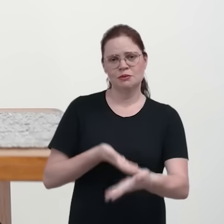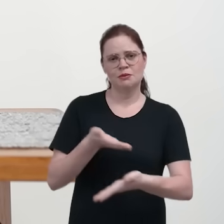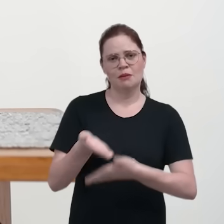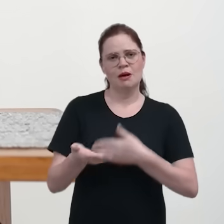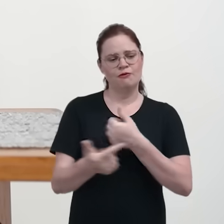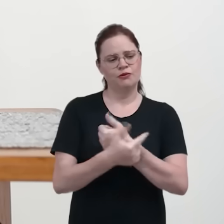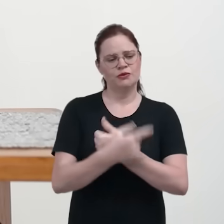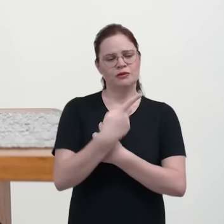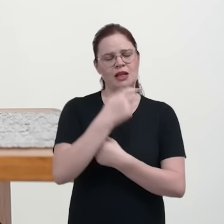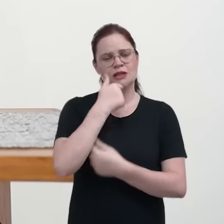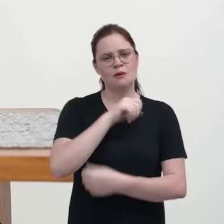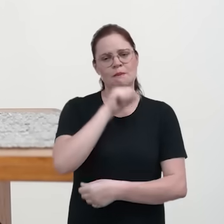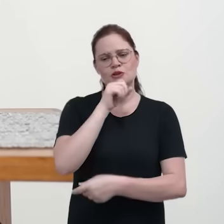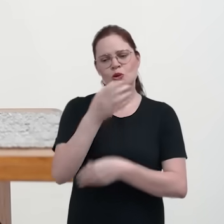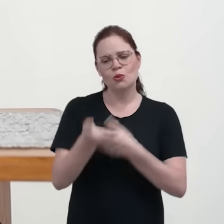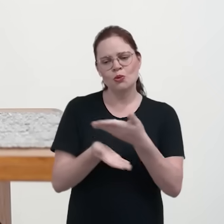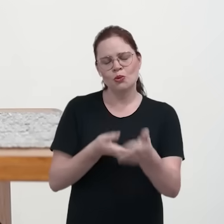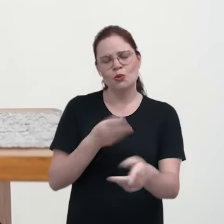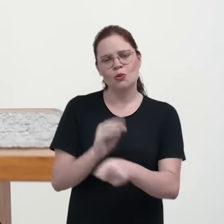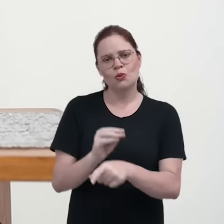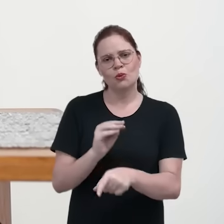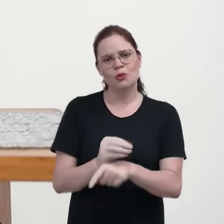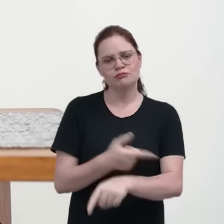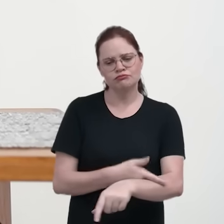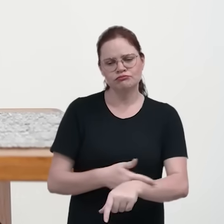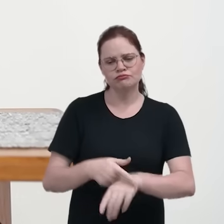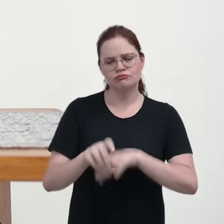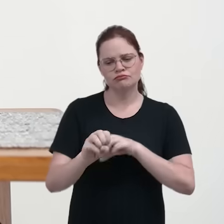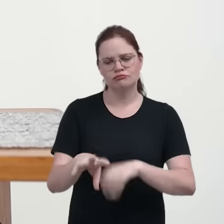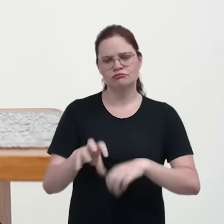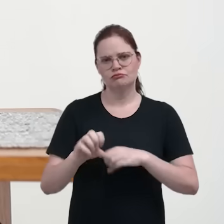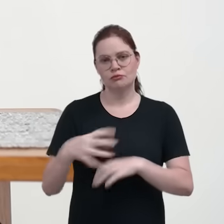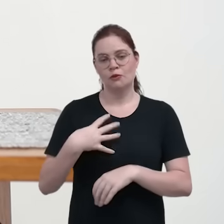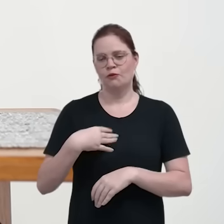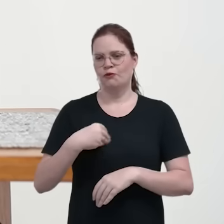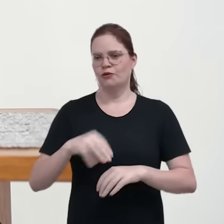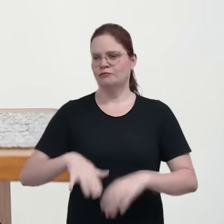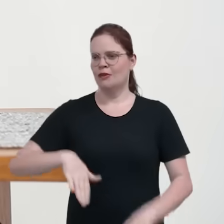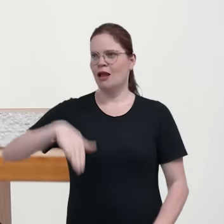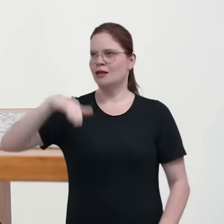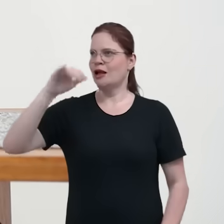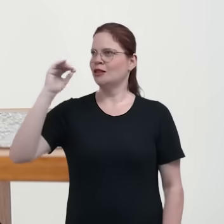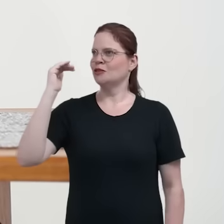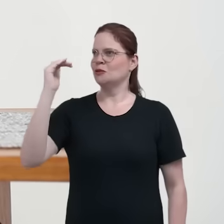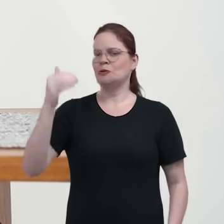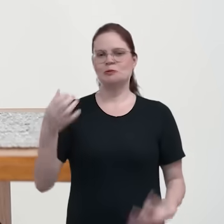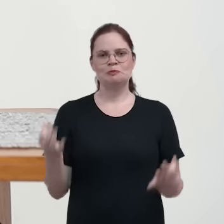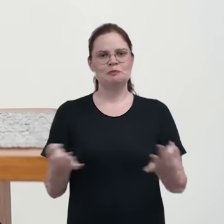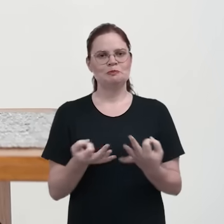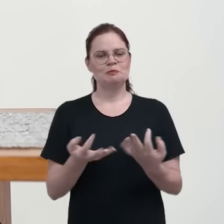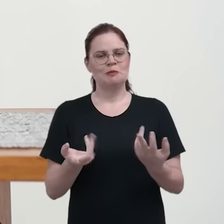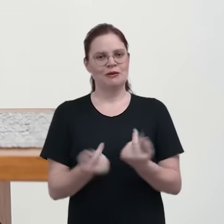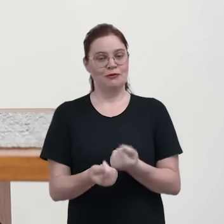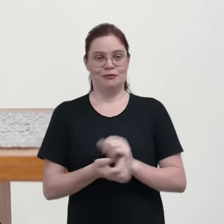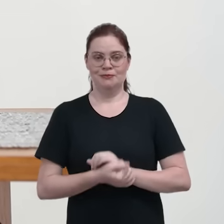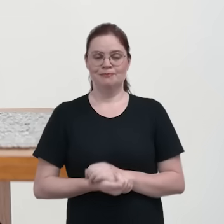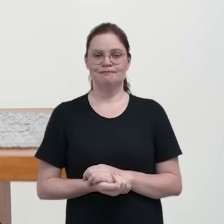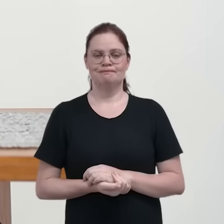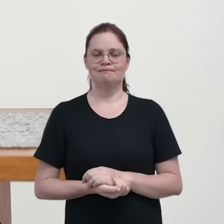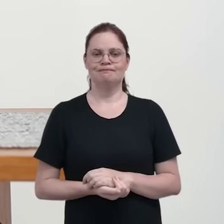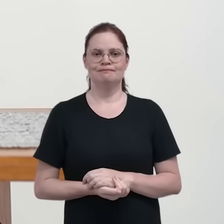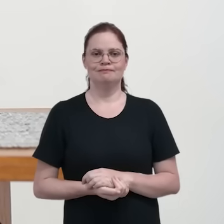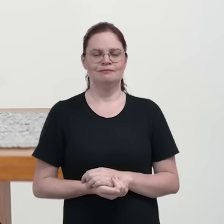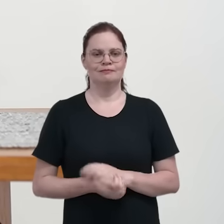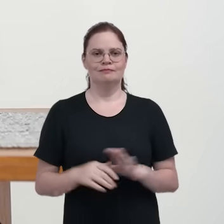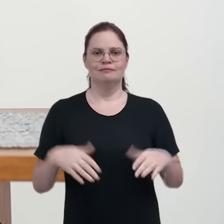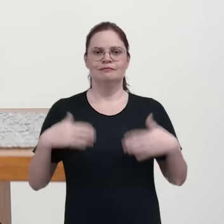maravilhosas na sua função como mãe e criaram filhos excelentes. E